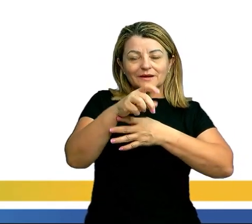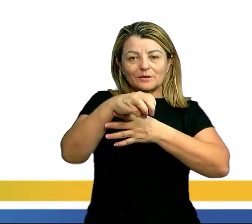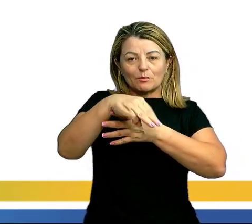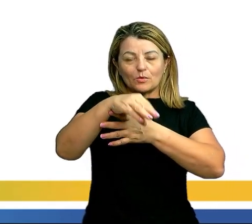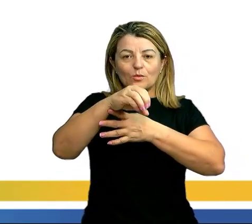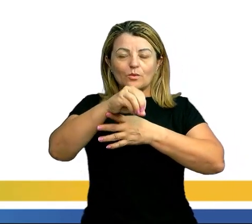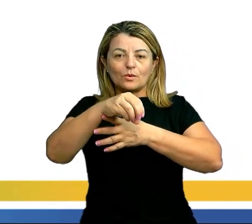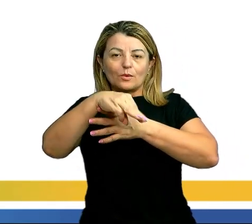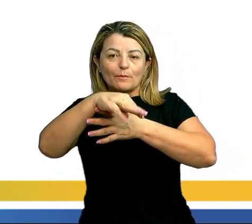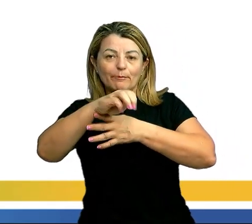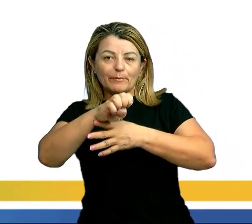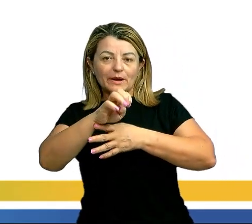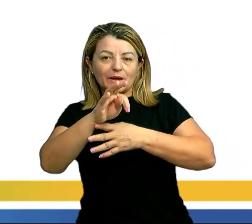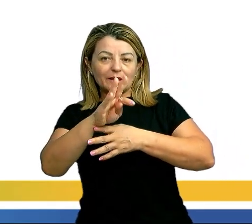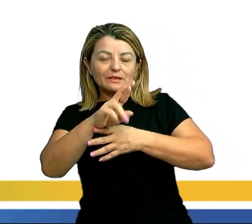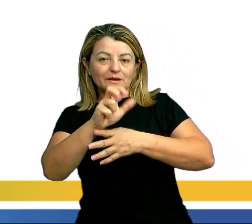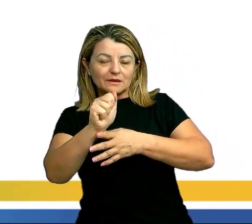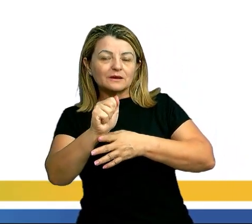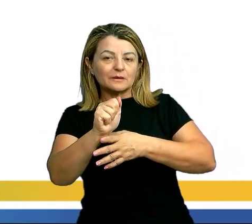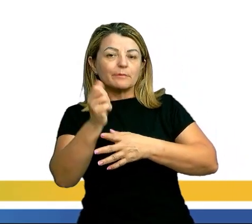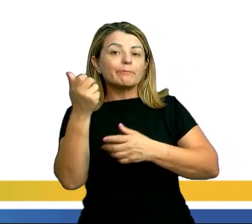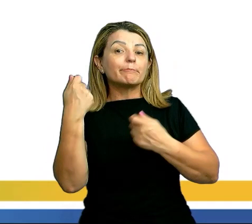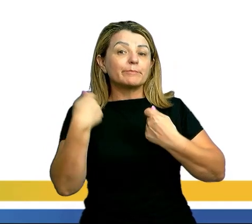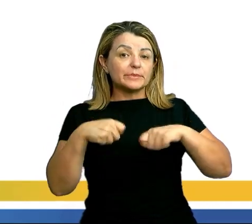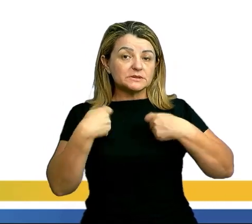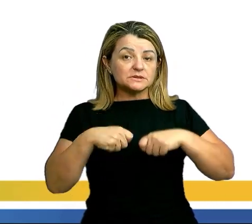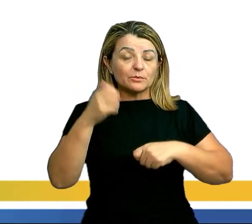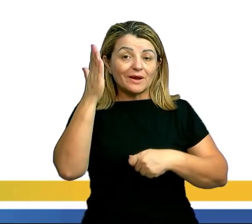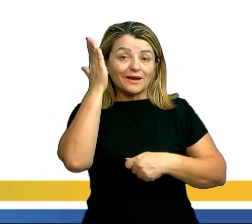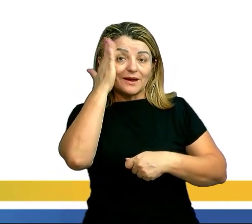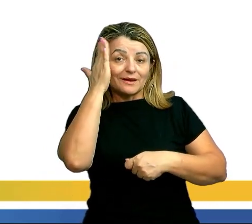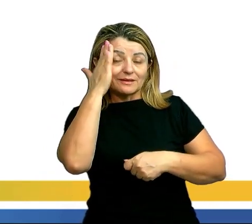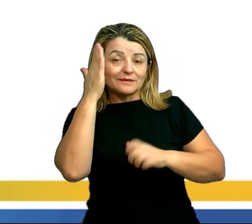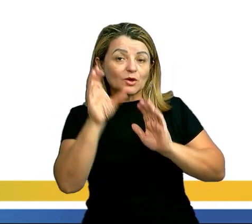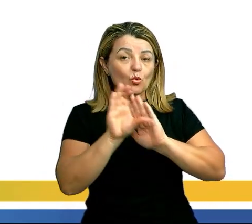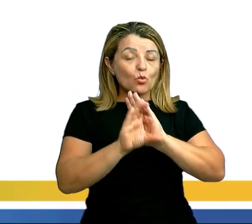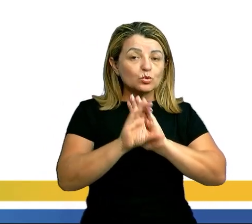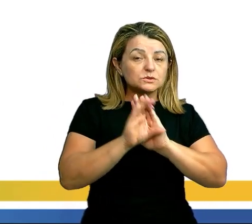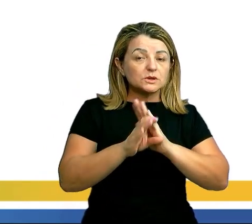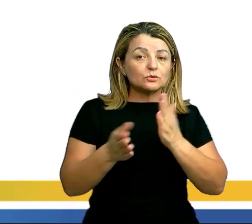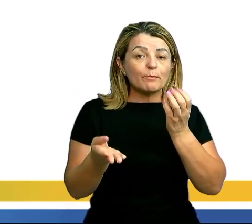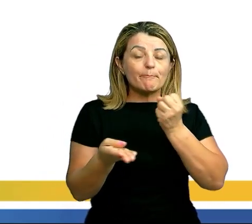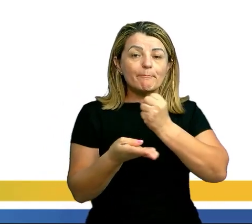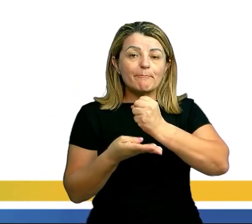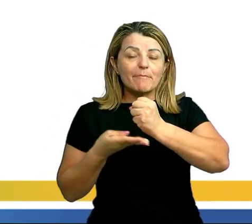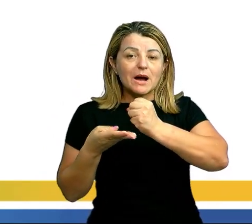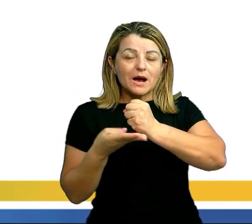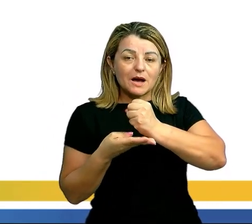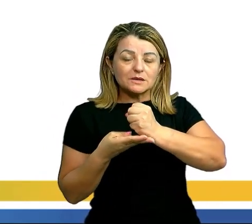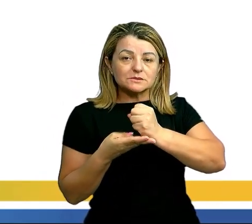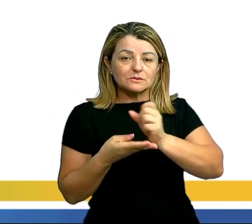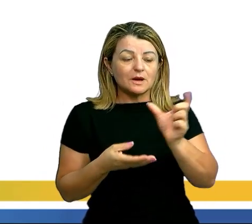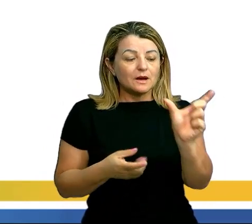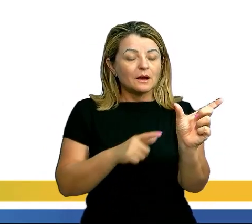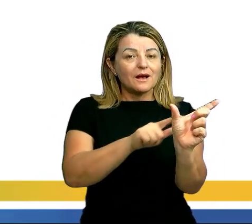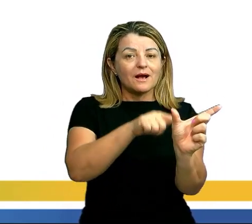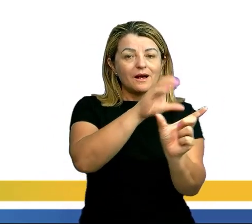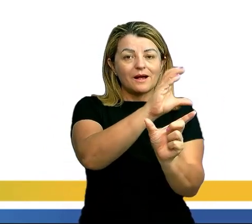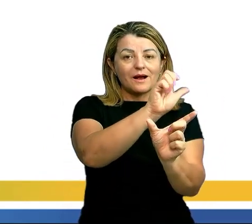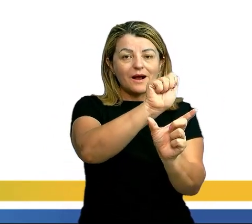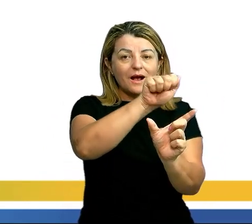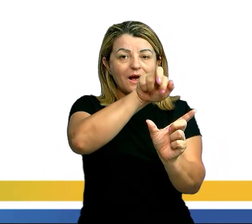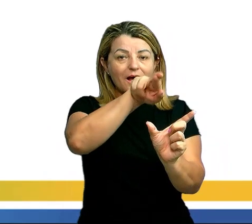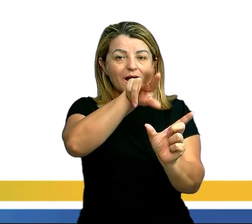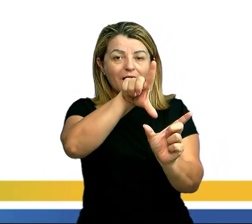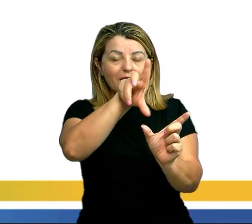conceitos básicos que é temperatura e calor. Qual que é a diferença? Quando falamos em calor, estamos nos referindo à energia térmica em